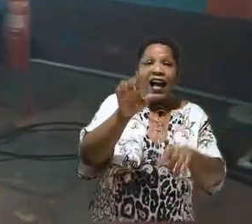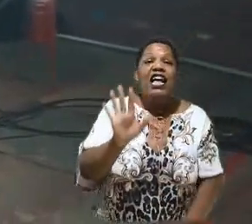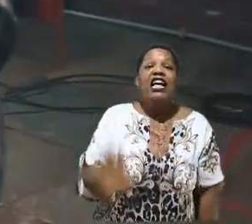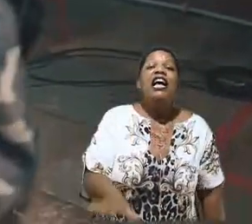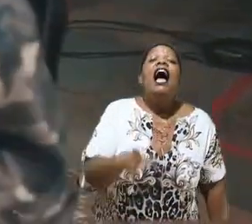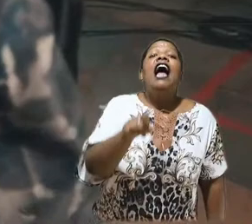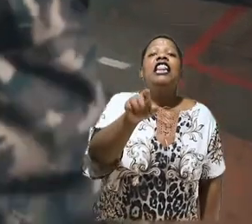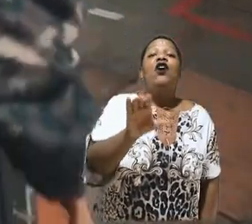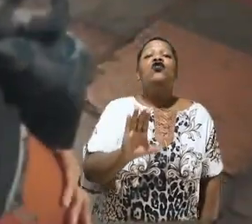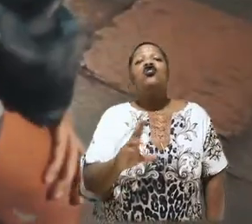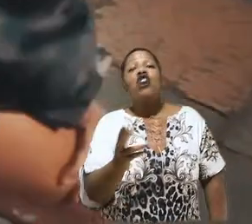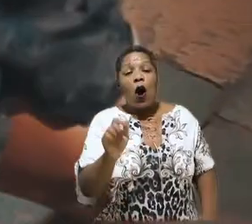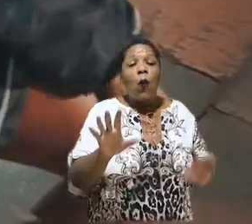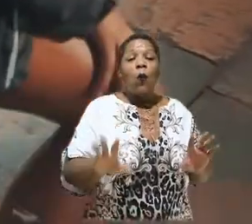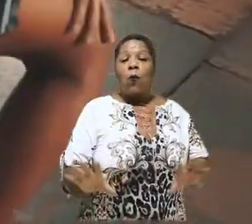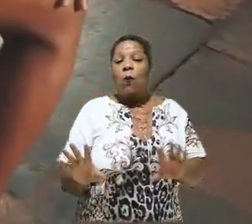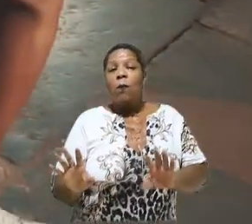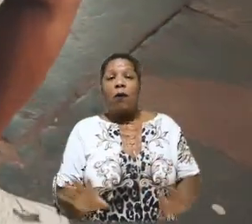E aí